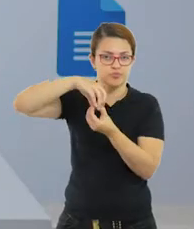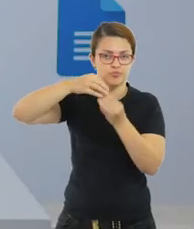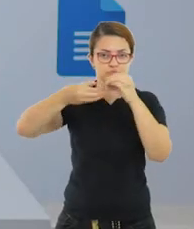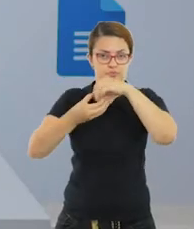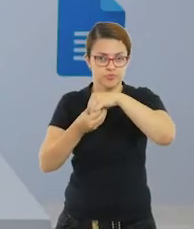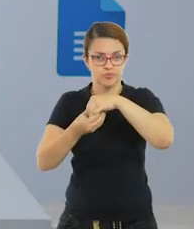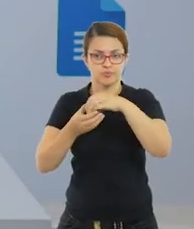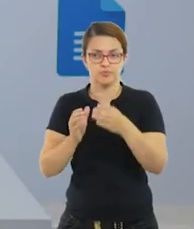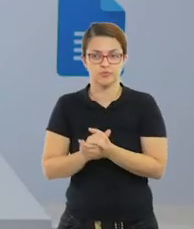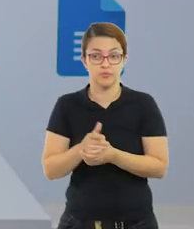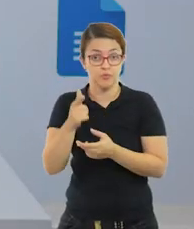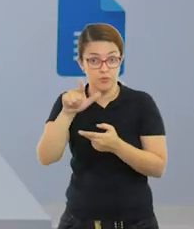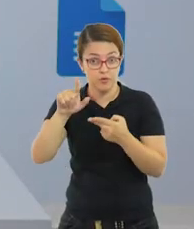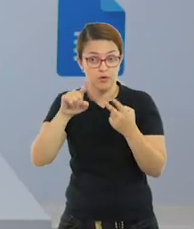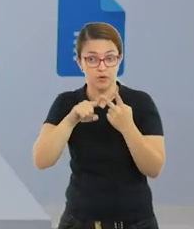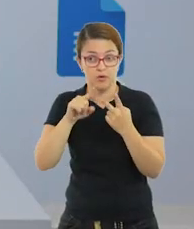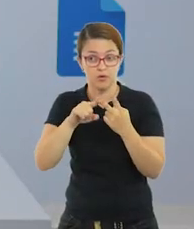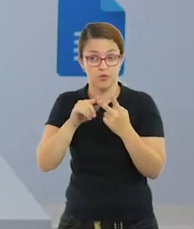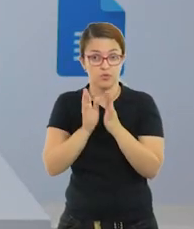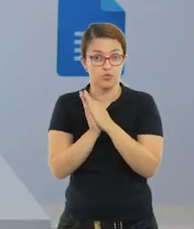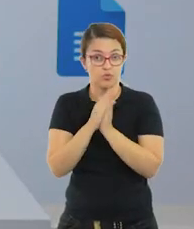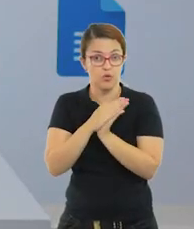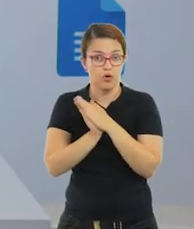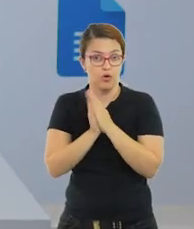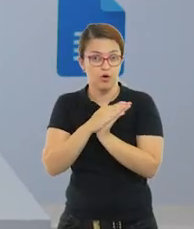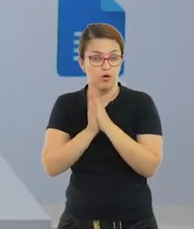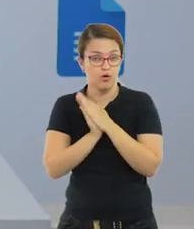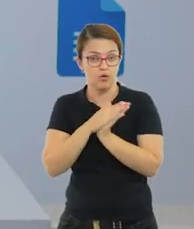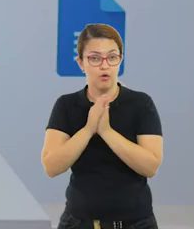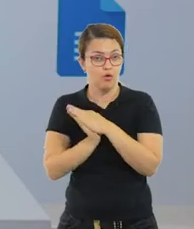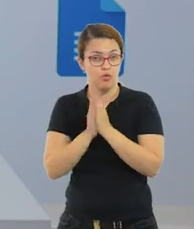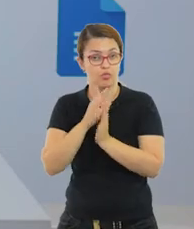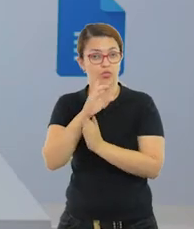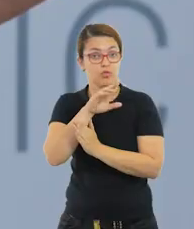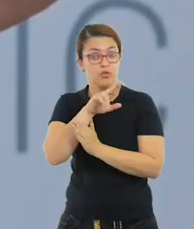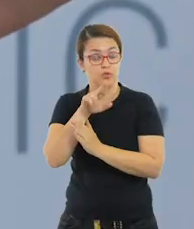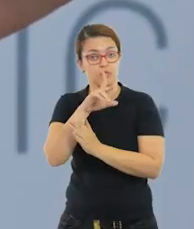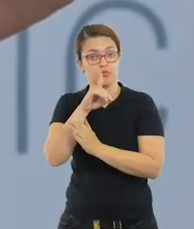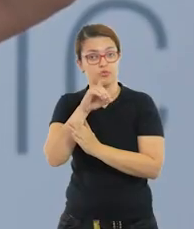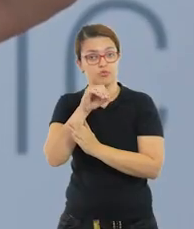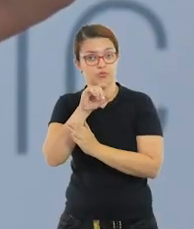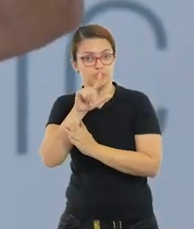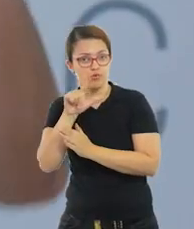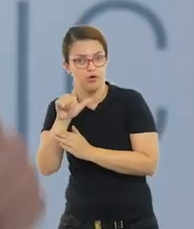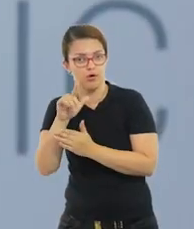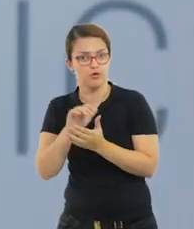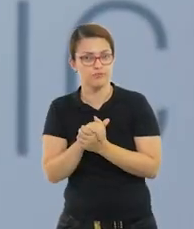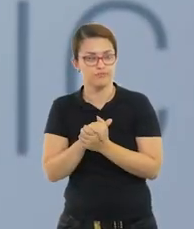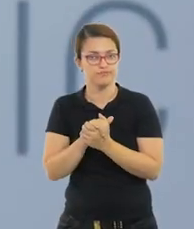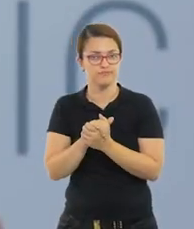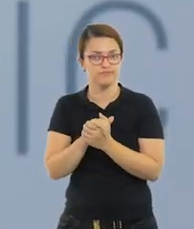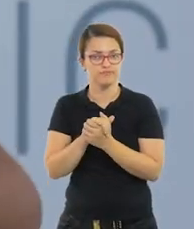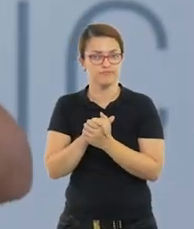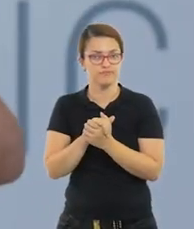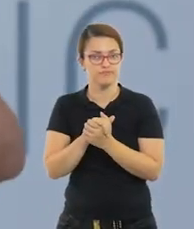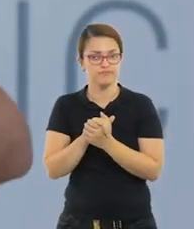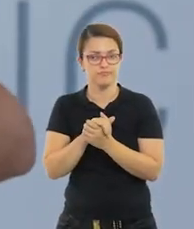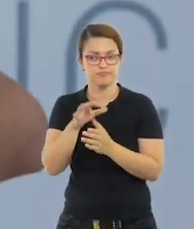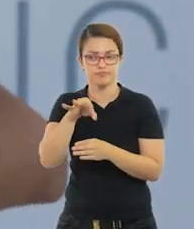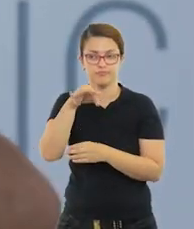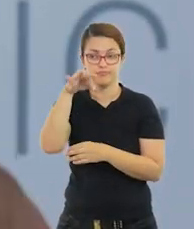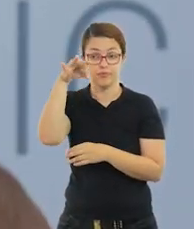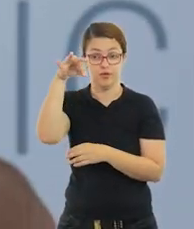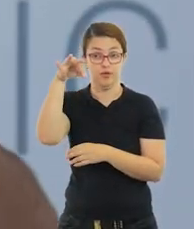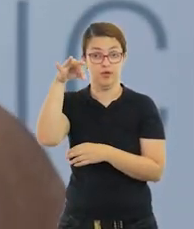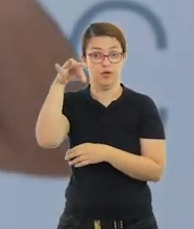Um outro brinquedo que eu trouxe aqui é a doll. Doll, que é a boneca. O